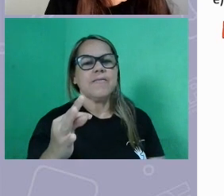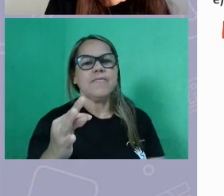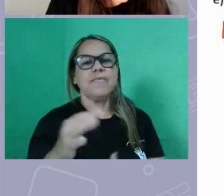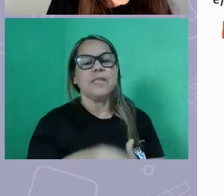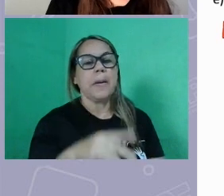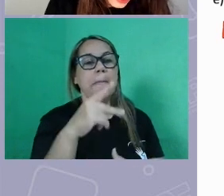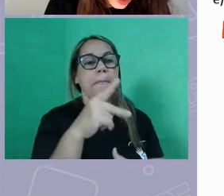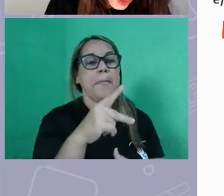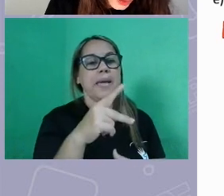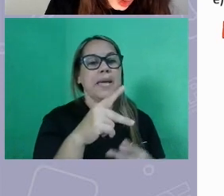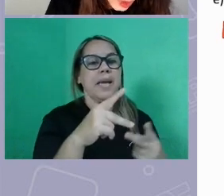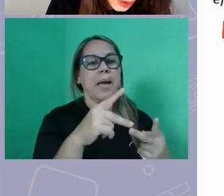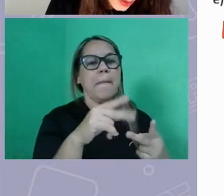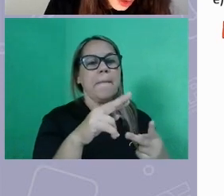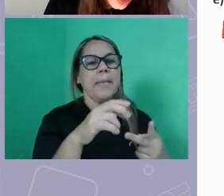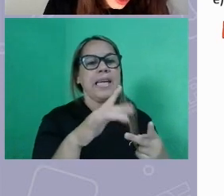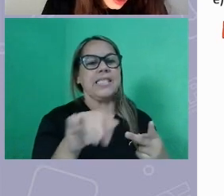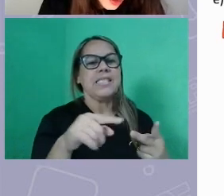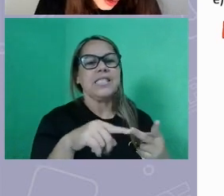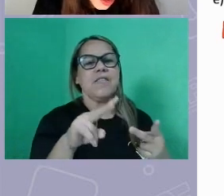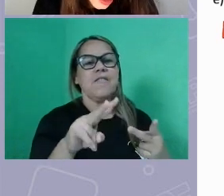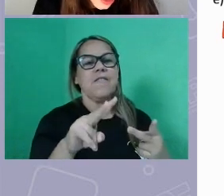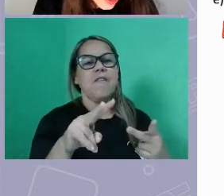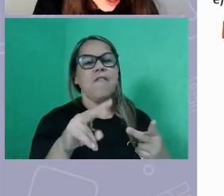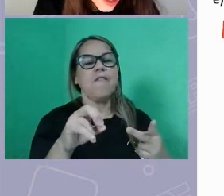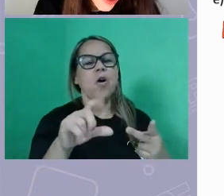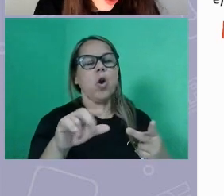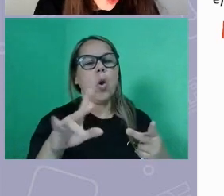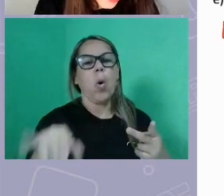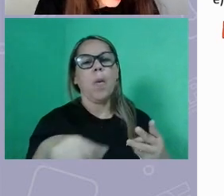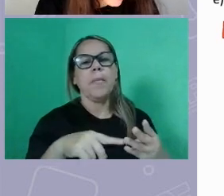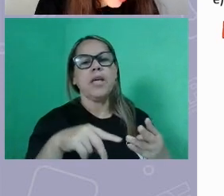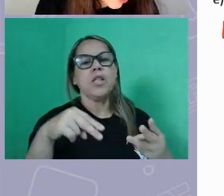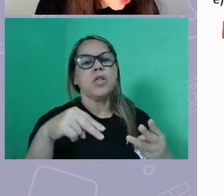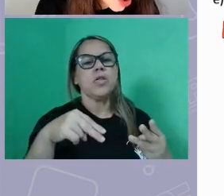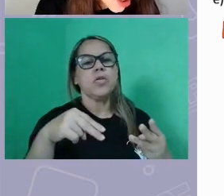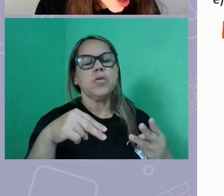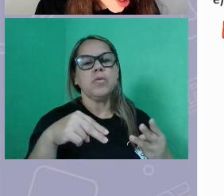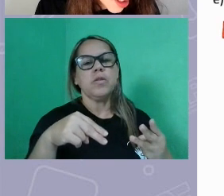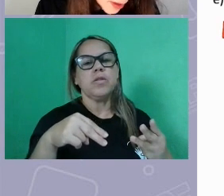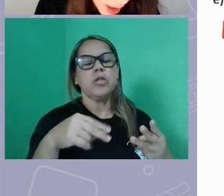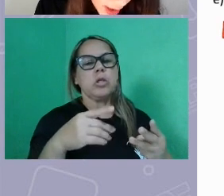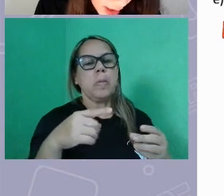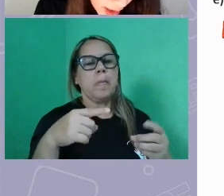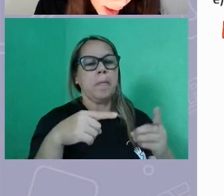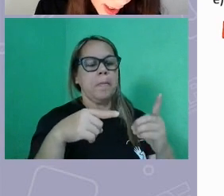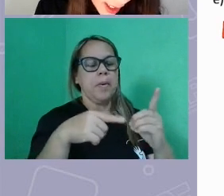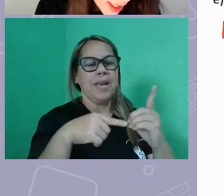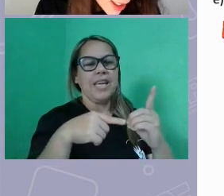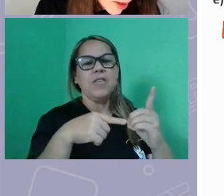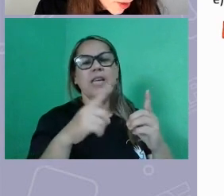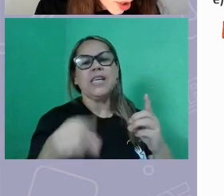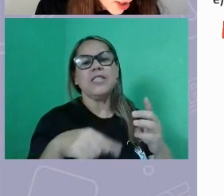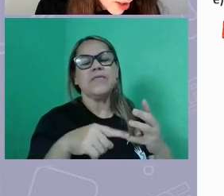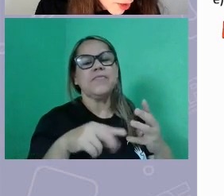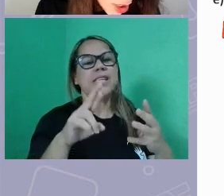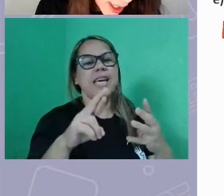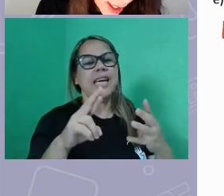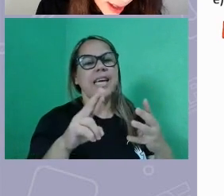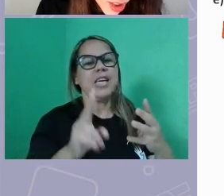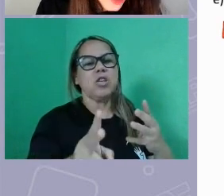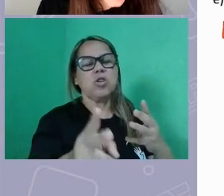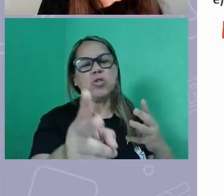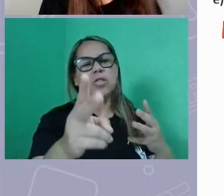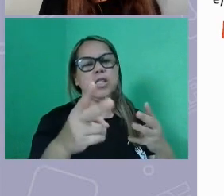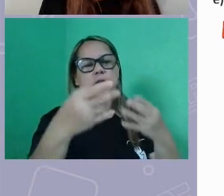pressão V é volume número é Nzinho é o número de mols né R é a constante dos